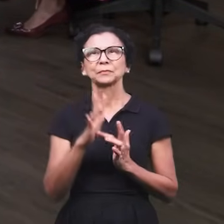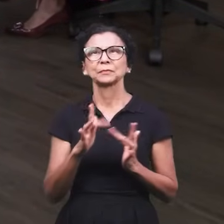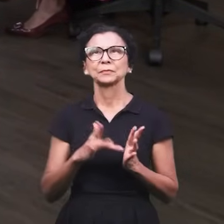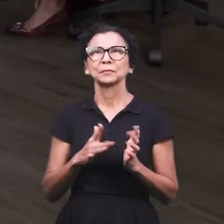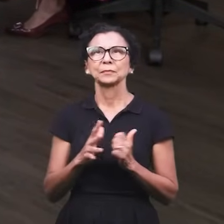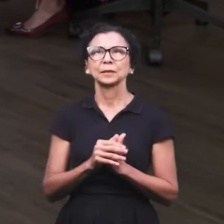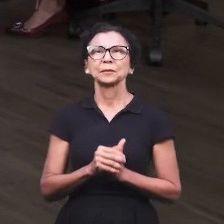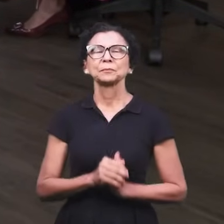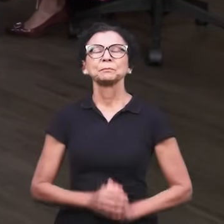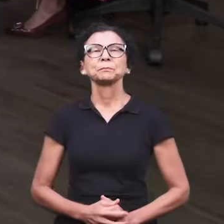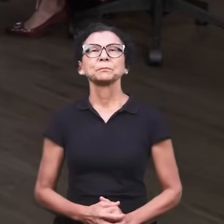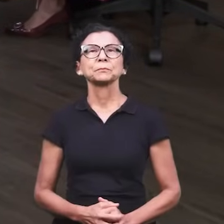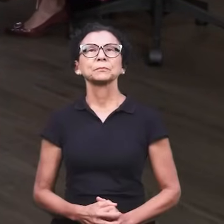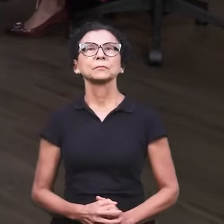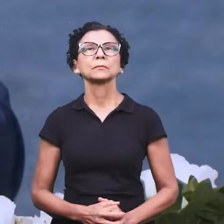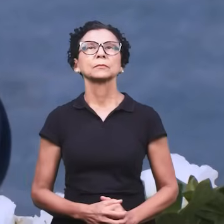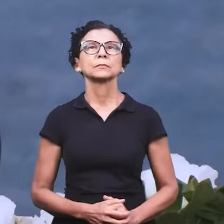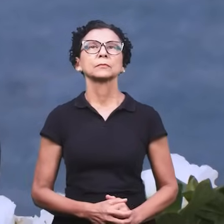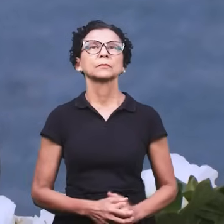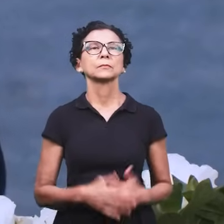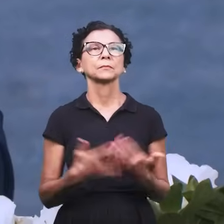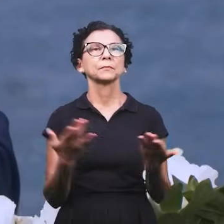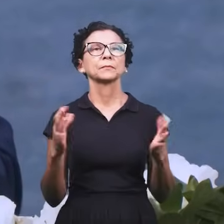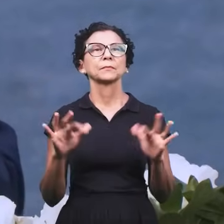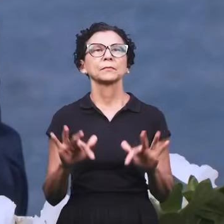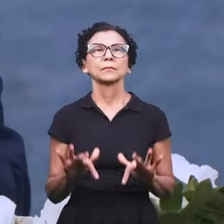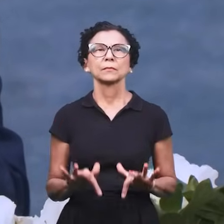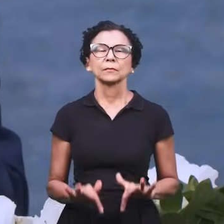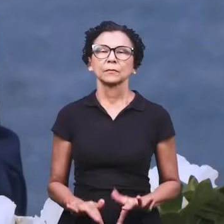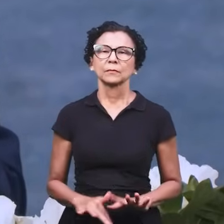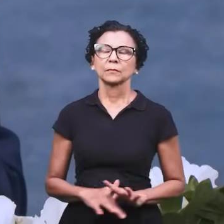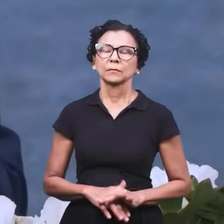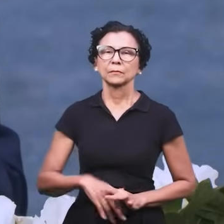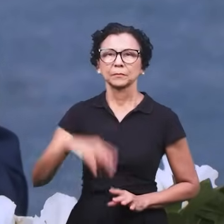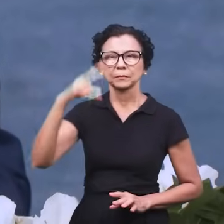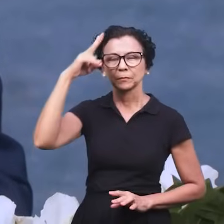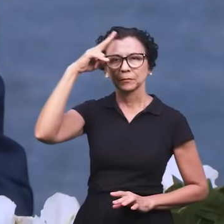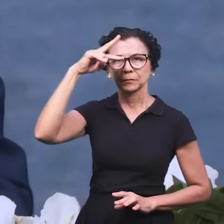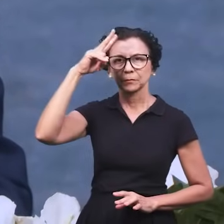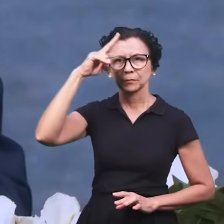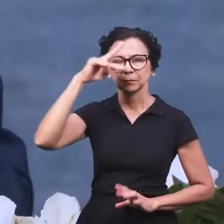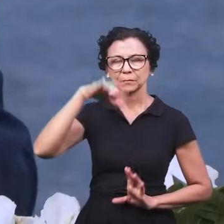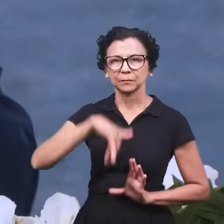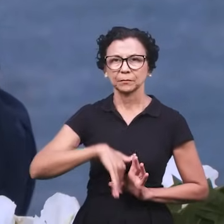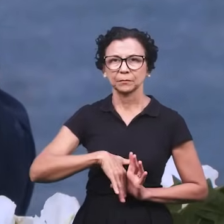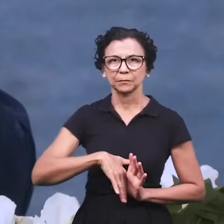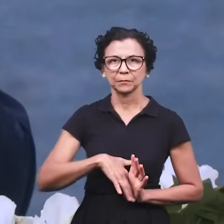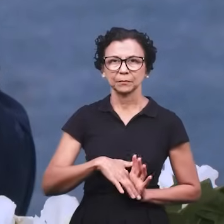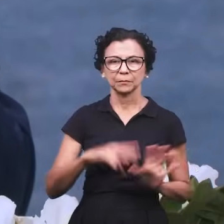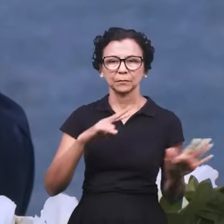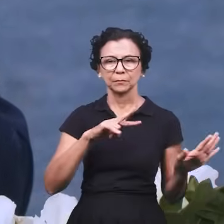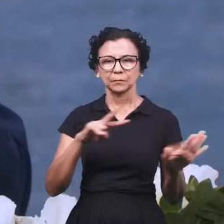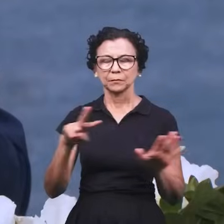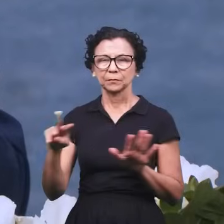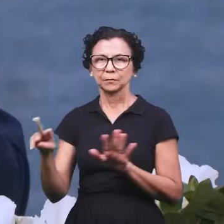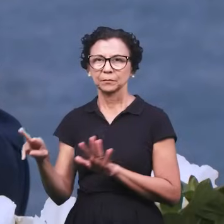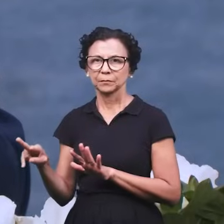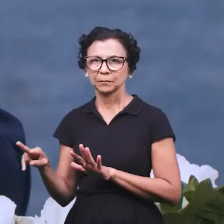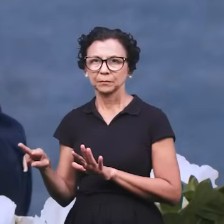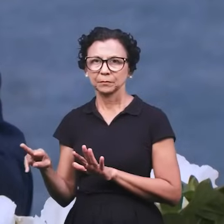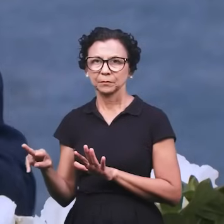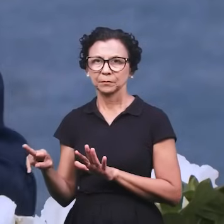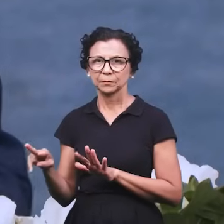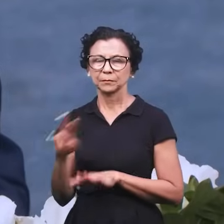paz do Senhor. Amém. Glórias a Deus. Sendo assim, chegamos ao final. Lembre-se que a cada